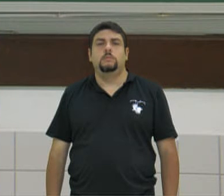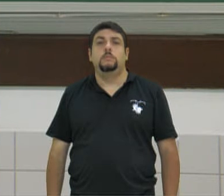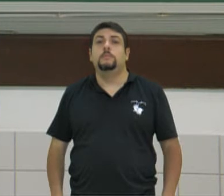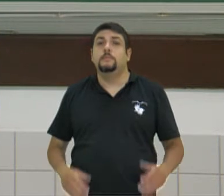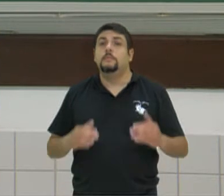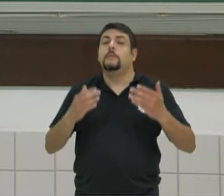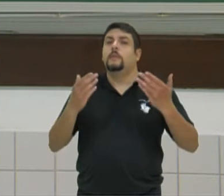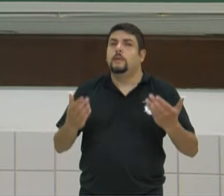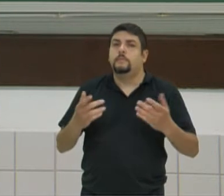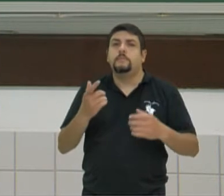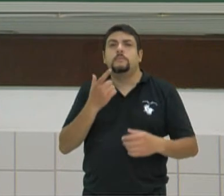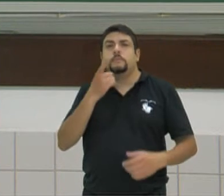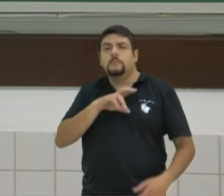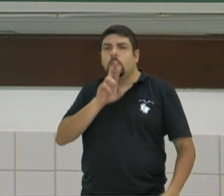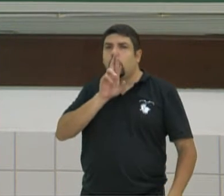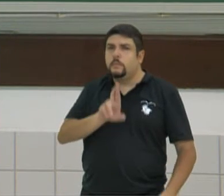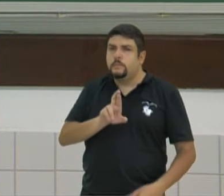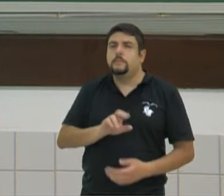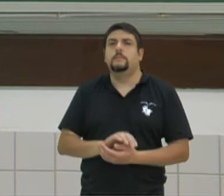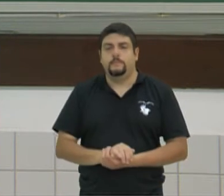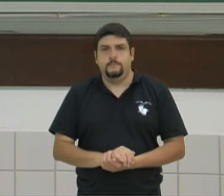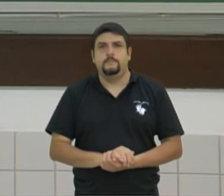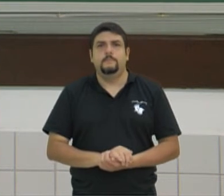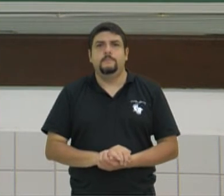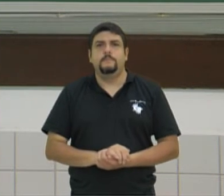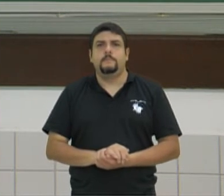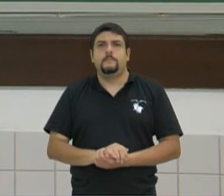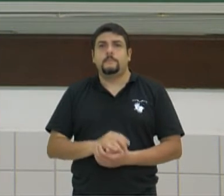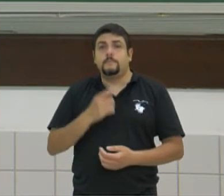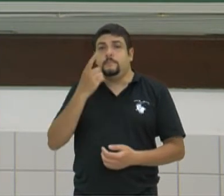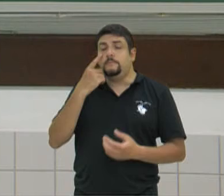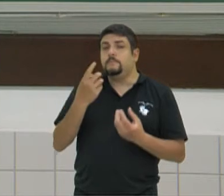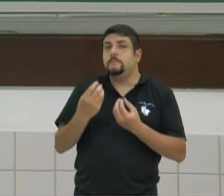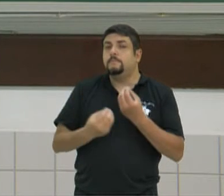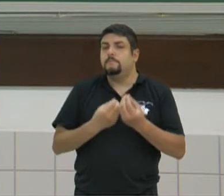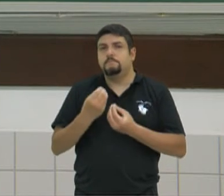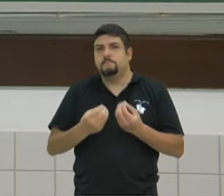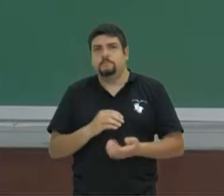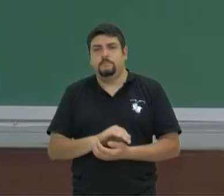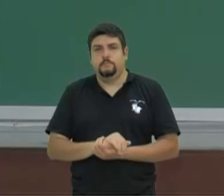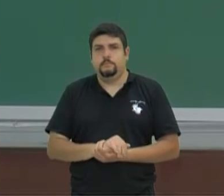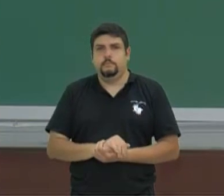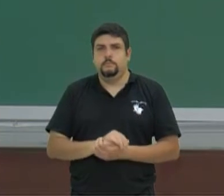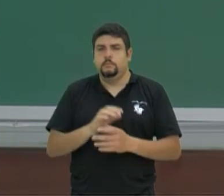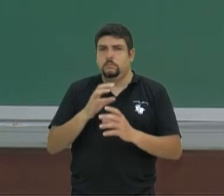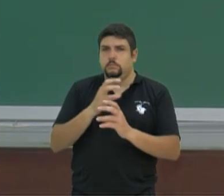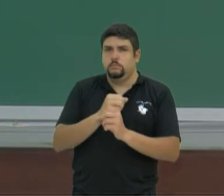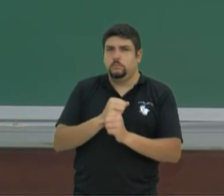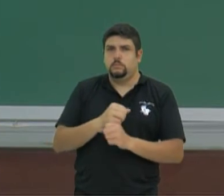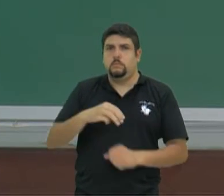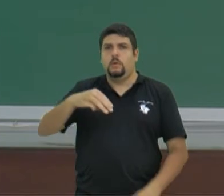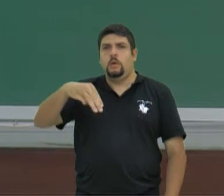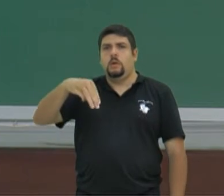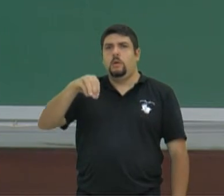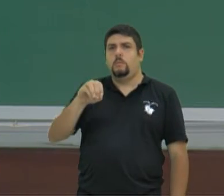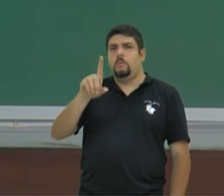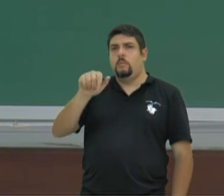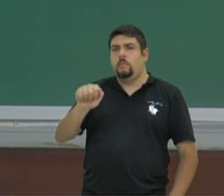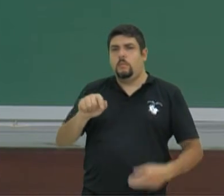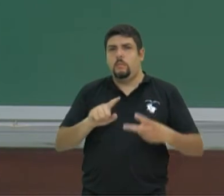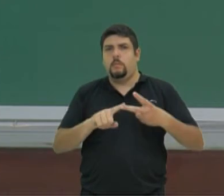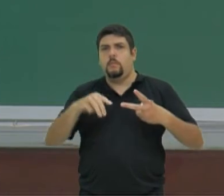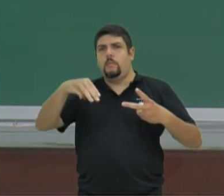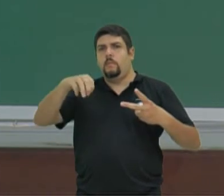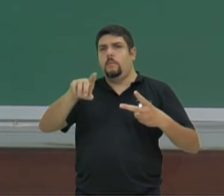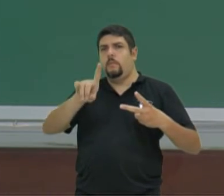Então, gente, conseguiram resolver o exercício? Tranquilo? Vamos ver como é que fica então. Eu quero calcular a moda, a mediana e a amplitude desses dados.